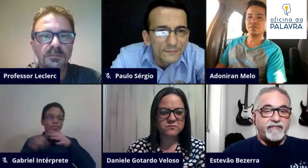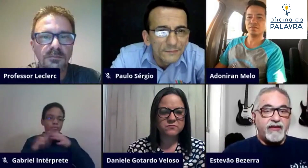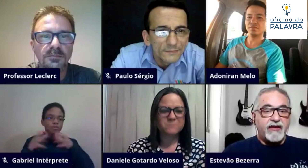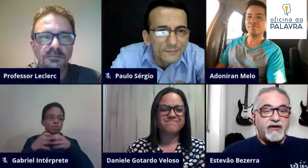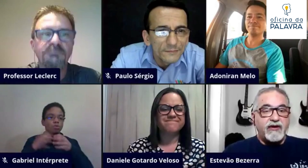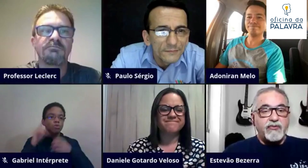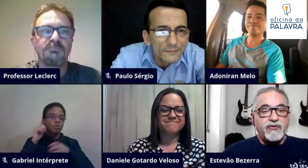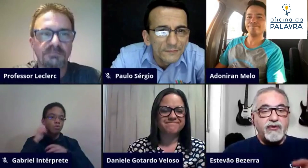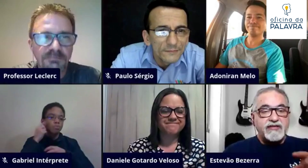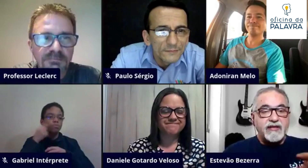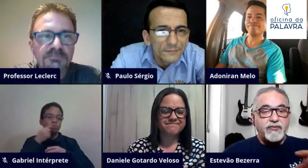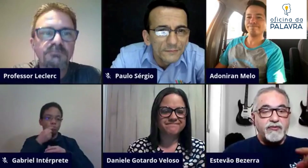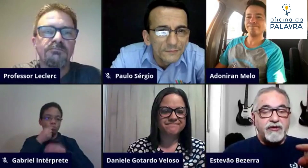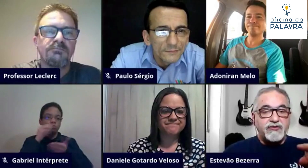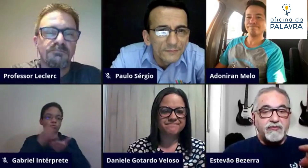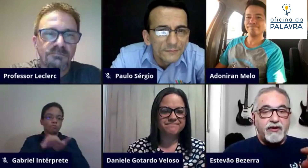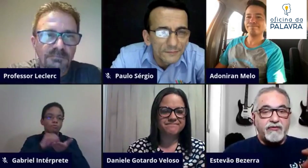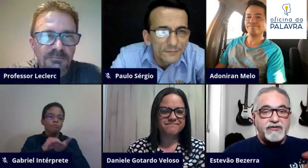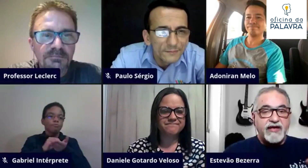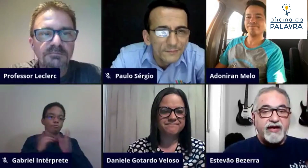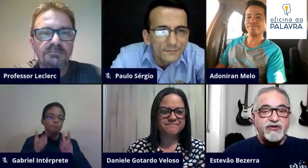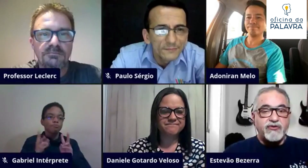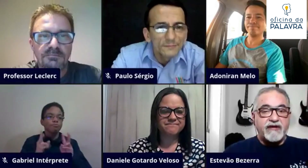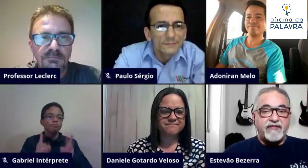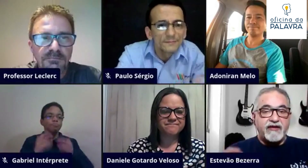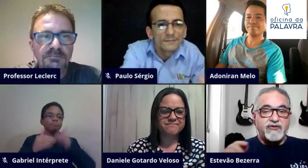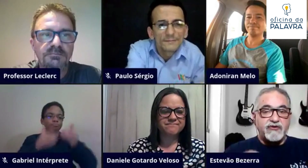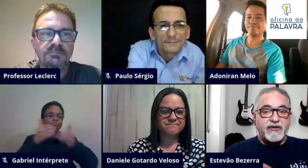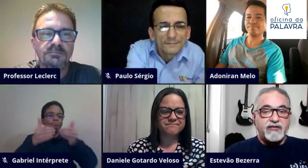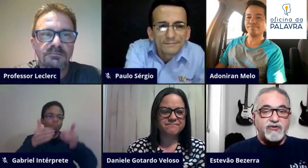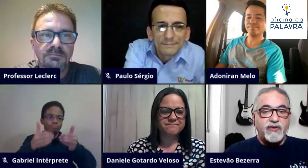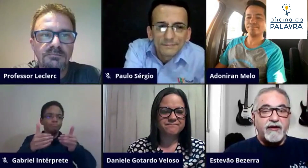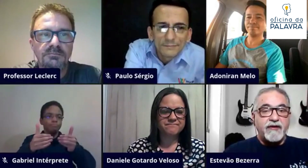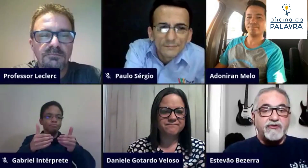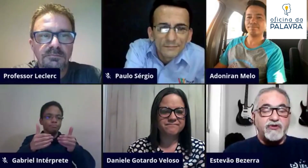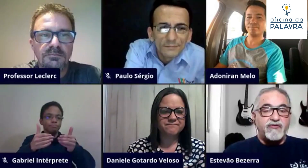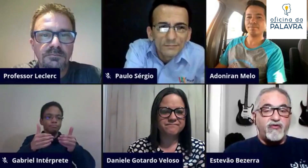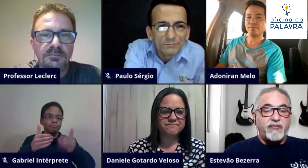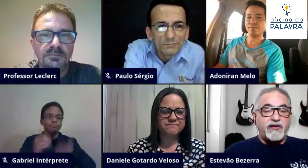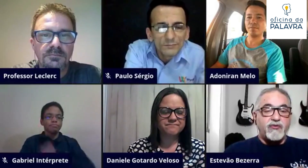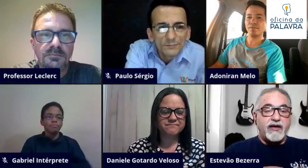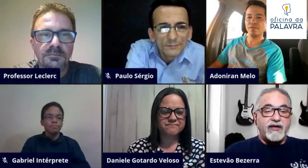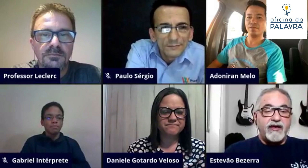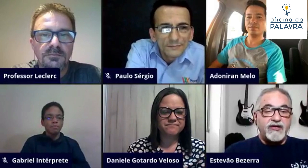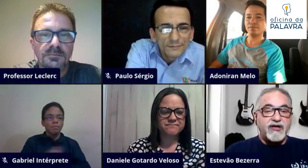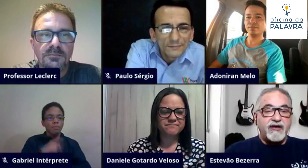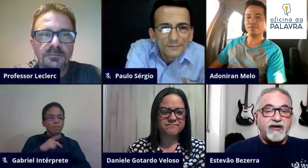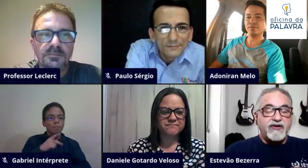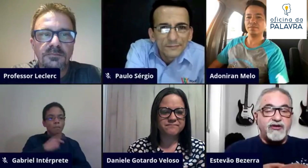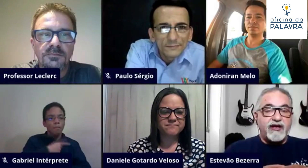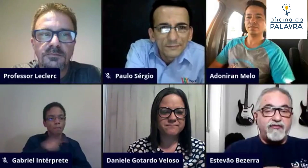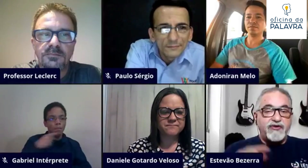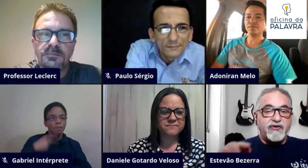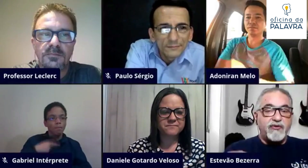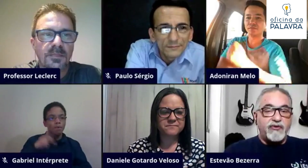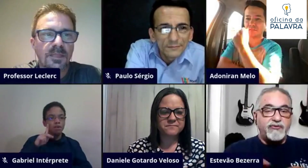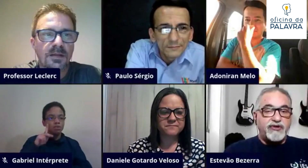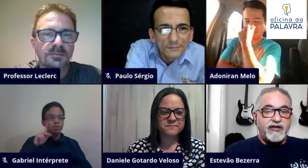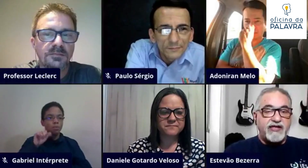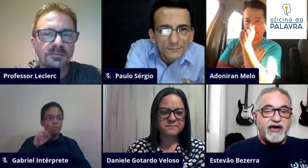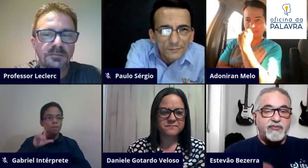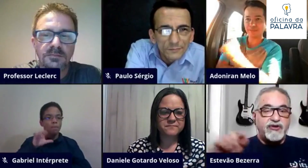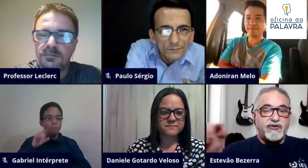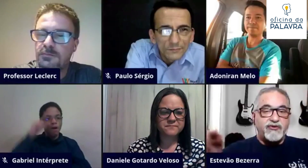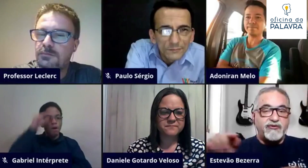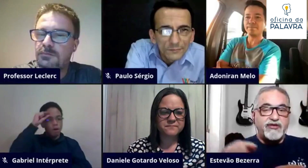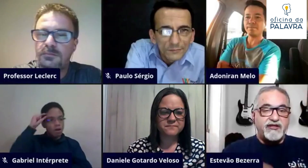continuidade. Eu lembro no exemplo do pastor Paulo Sérgio, falando sobre seu envolvimento com a igreja, de que ele chegou, não